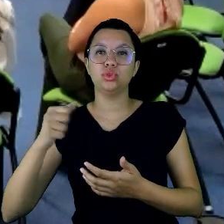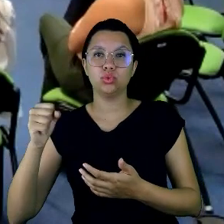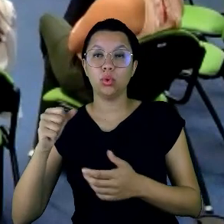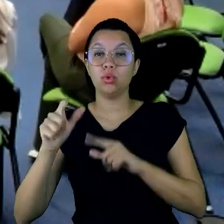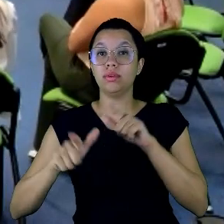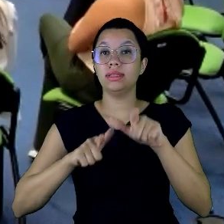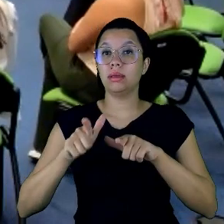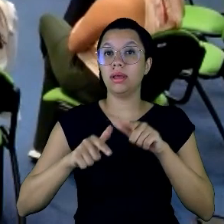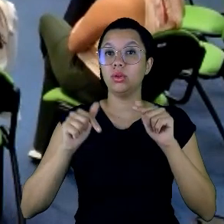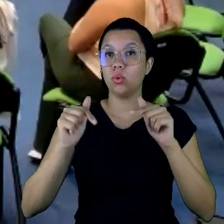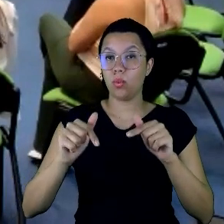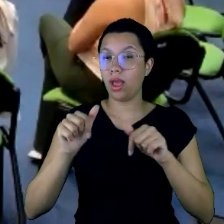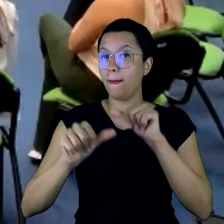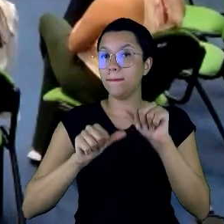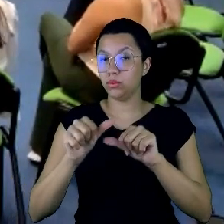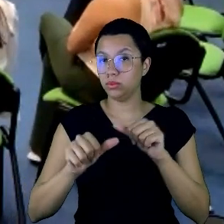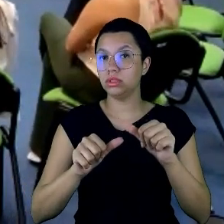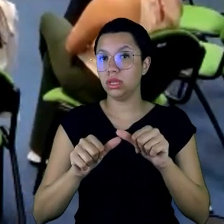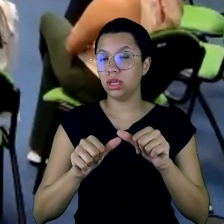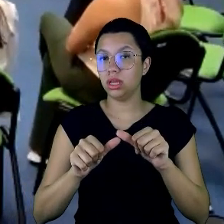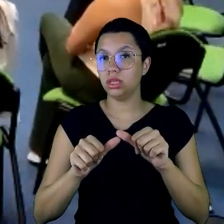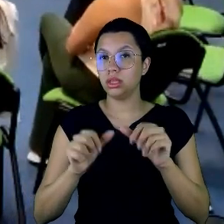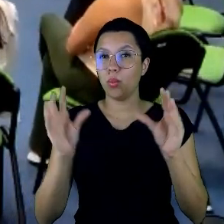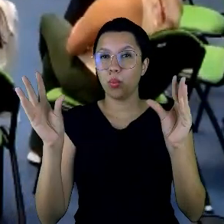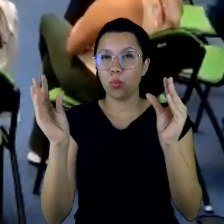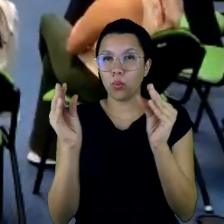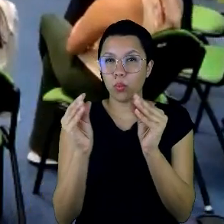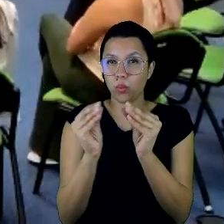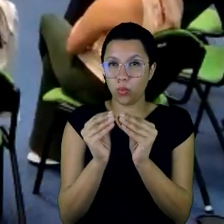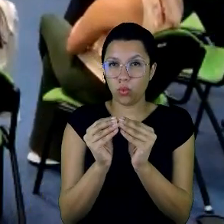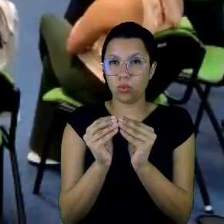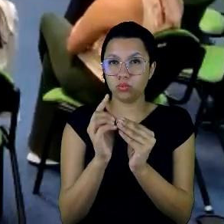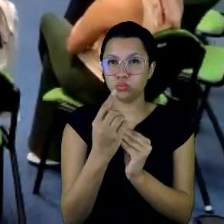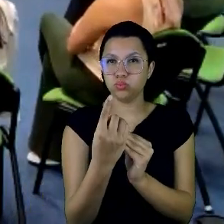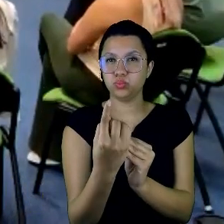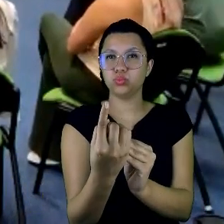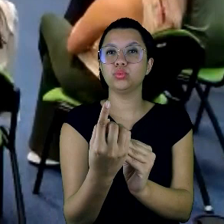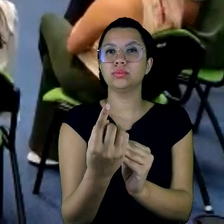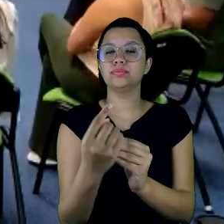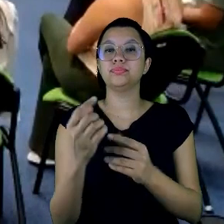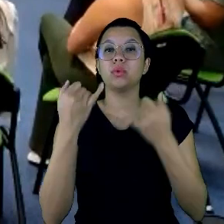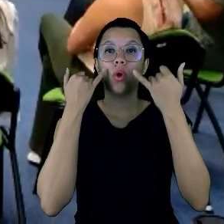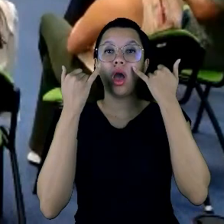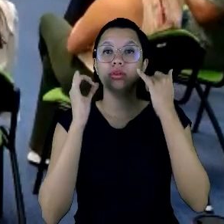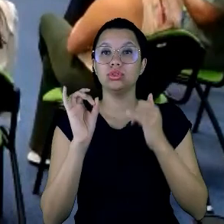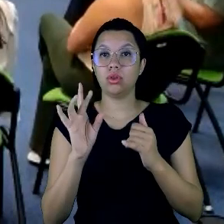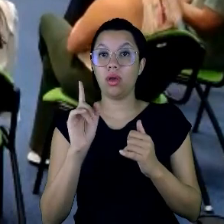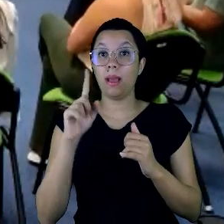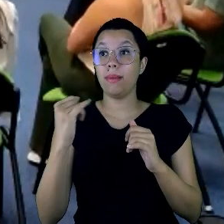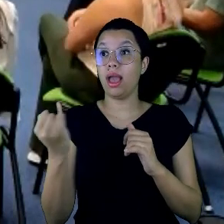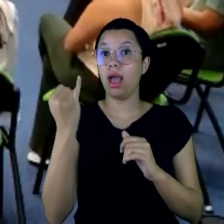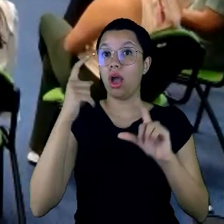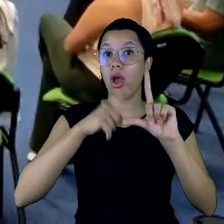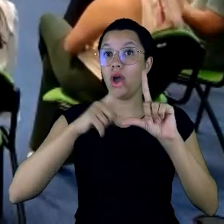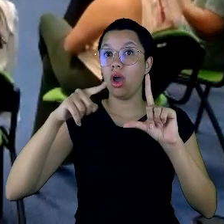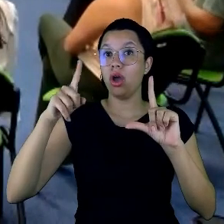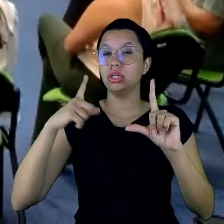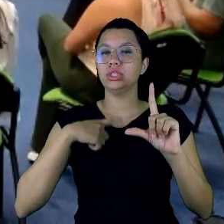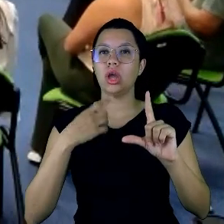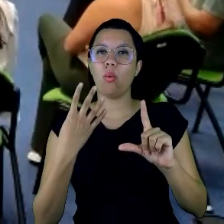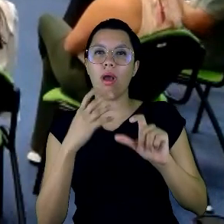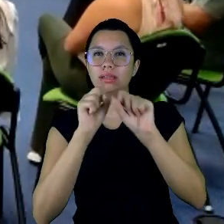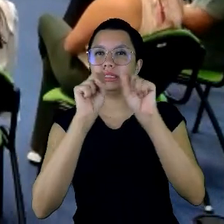essas alterações, com a unificação de dados, que é o ponto mais importante aí da estatística, porque a gente tinha 4